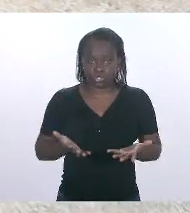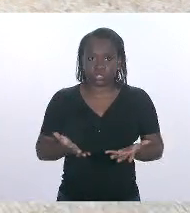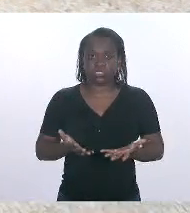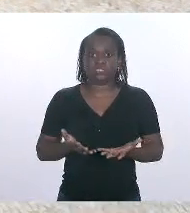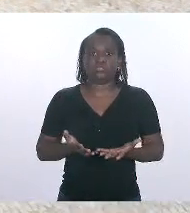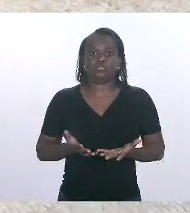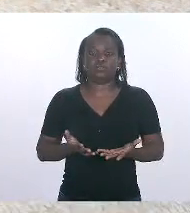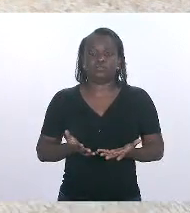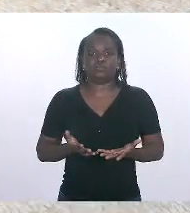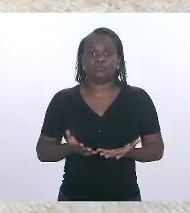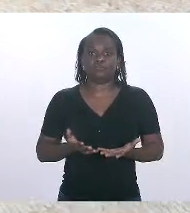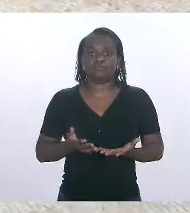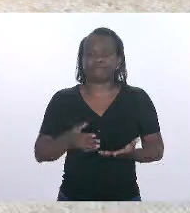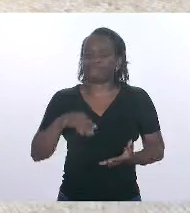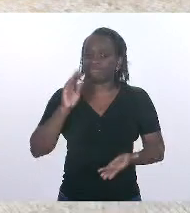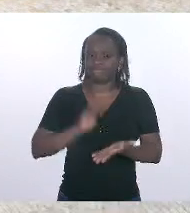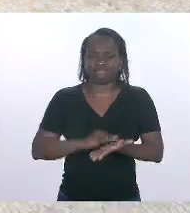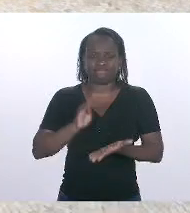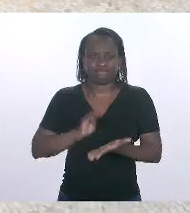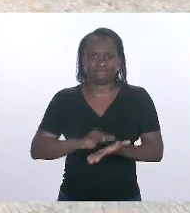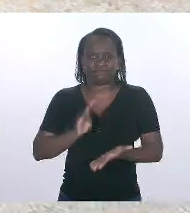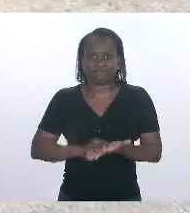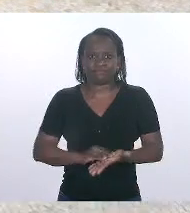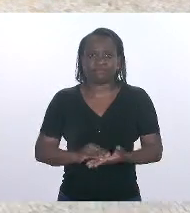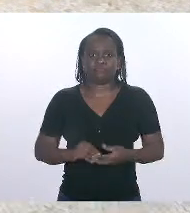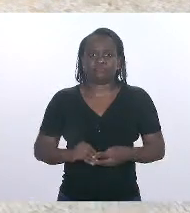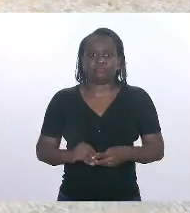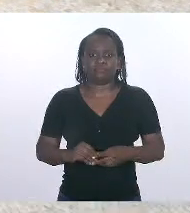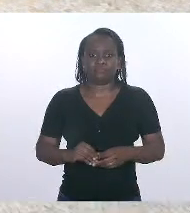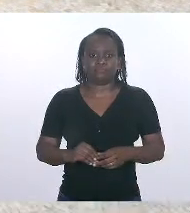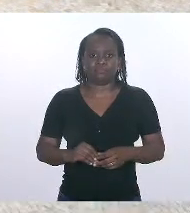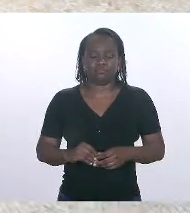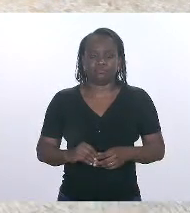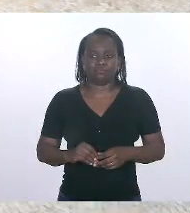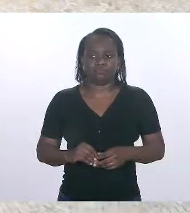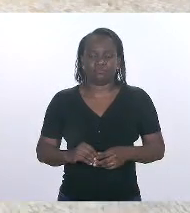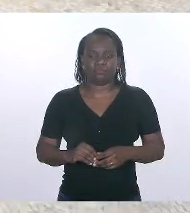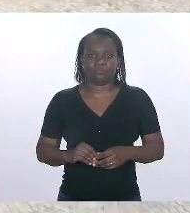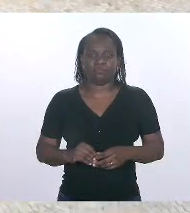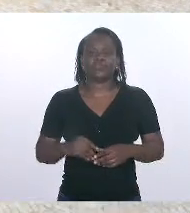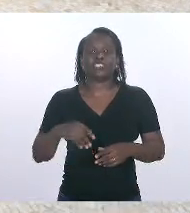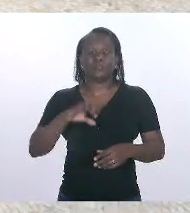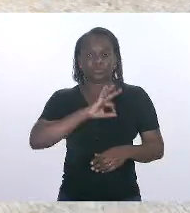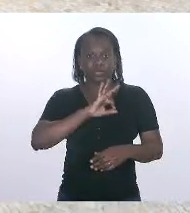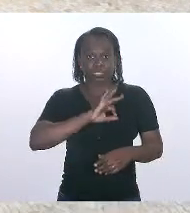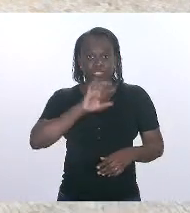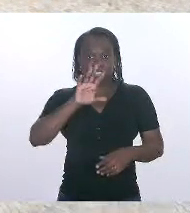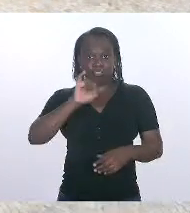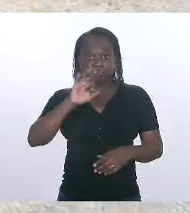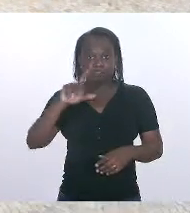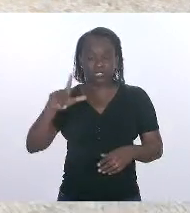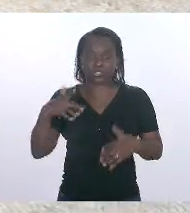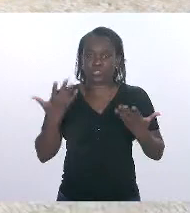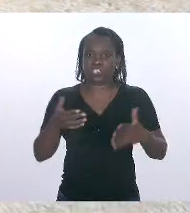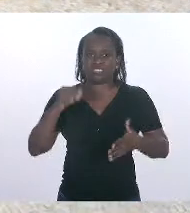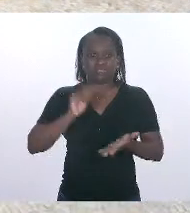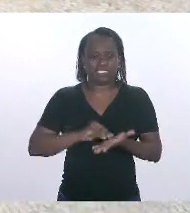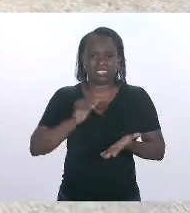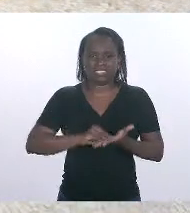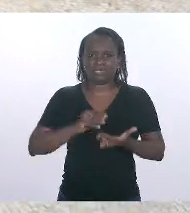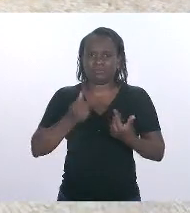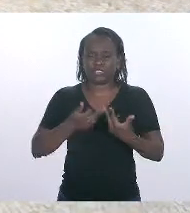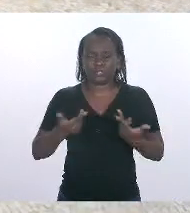hoje está sucateada. A energia acabou lá no anexo, mas já voltou. A Polícia Civil hoje está